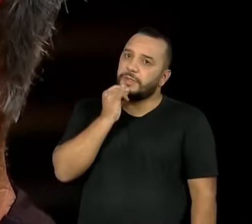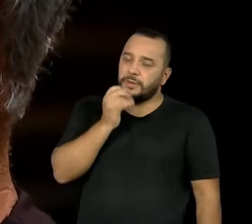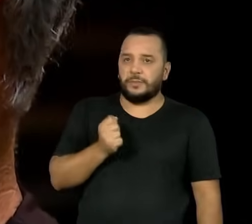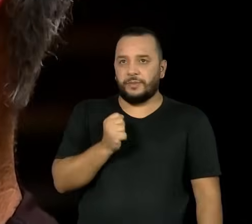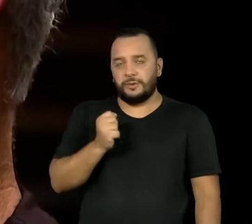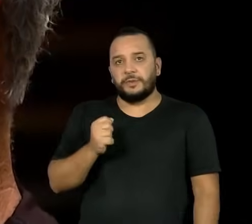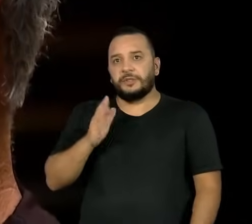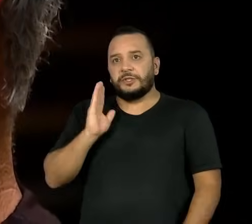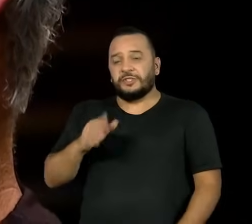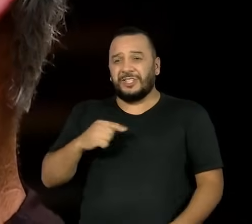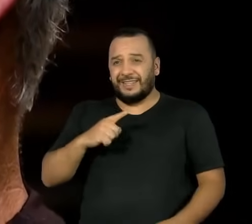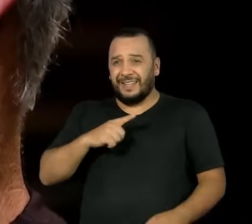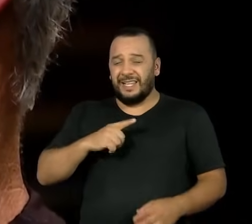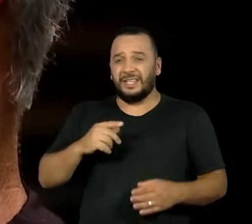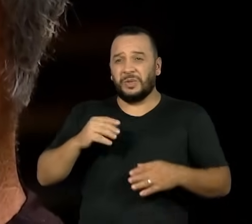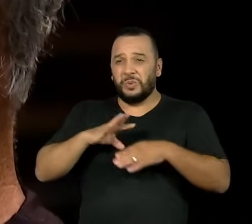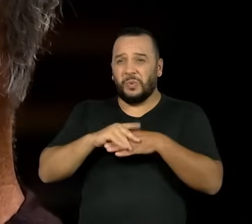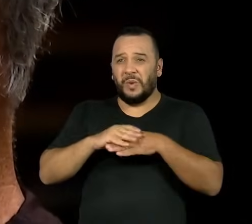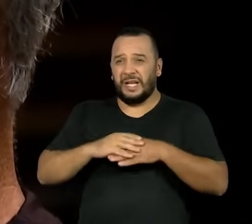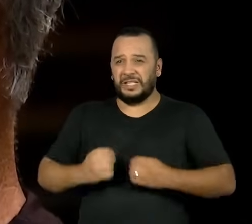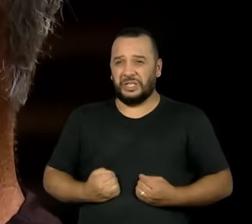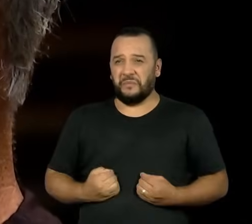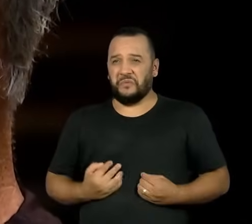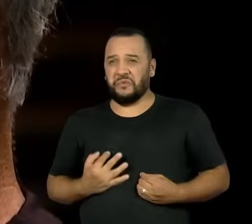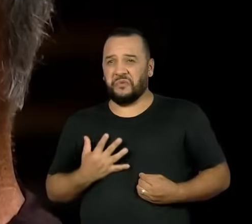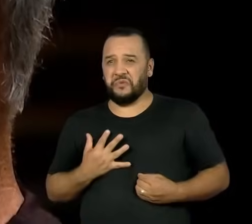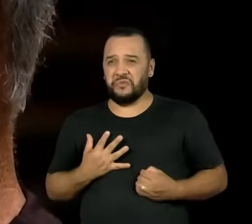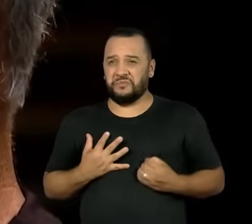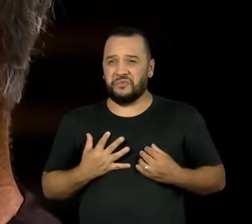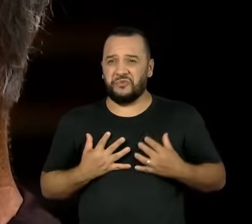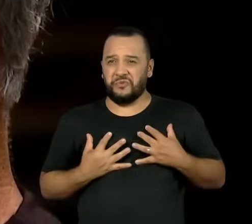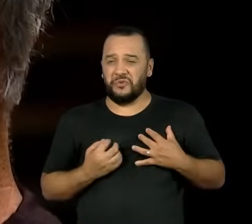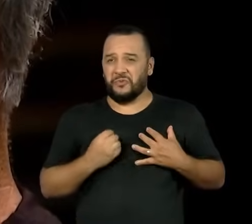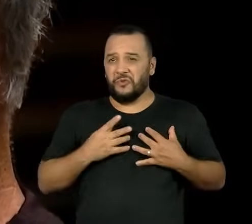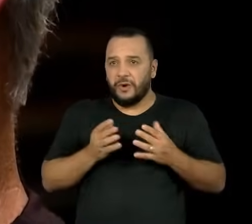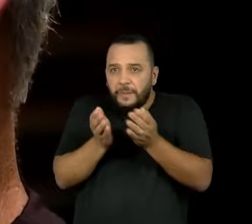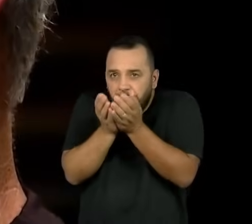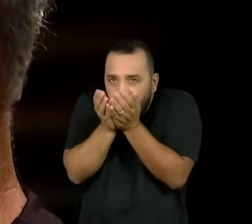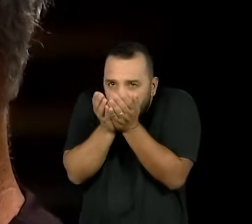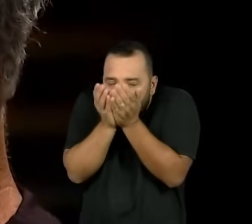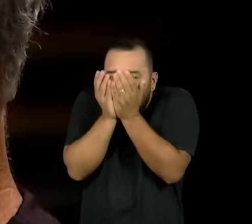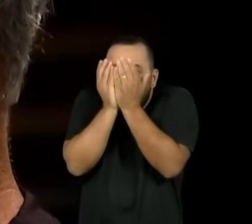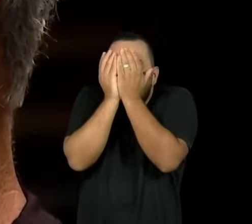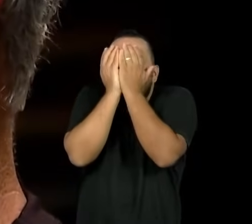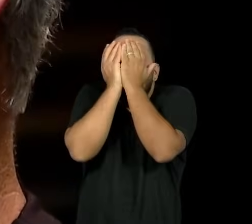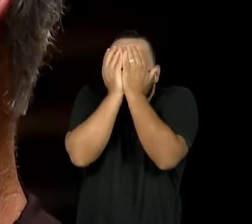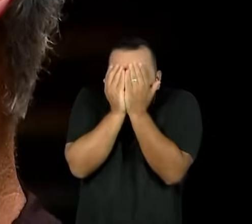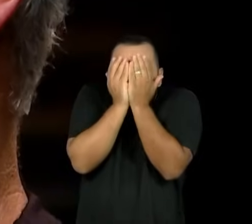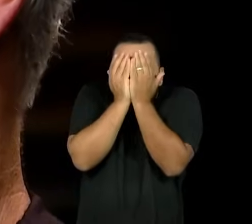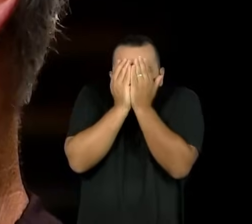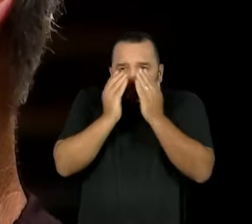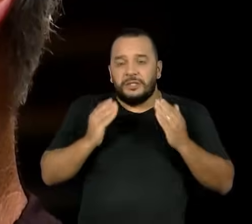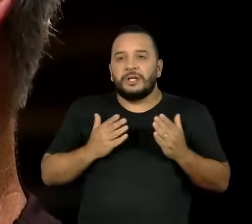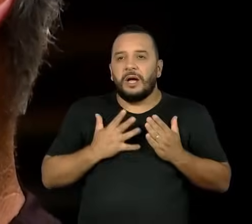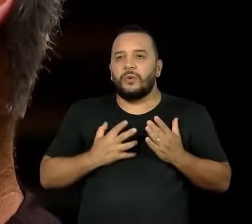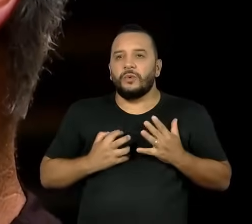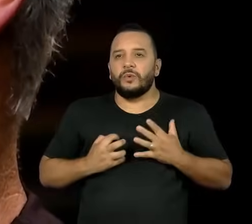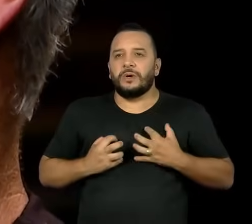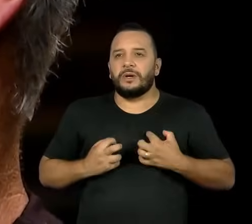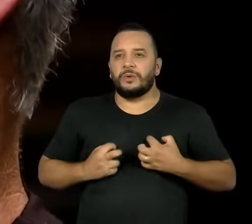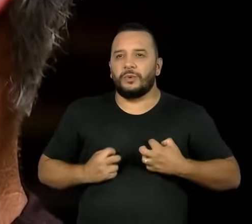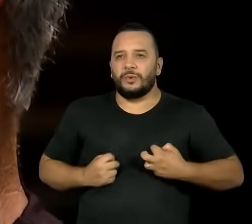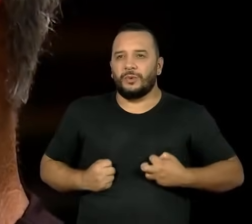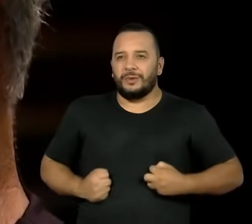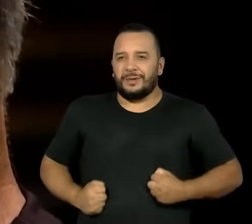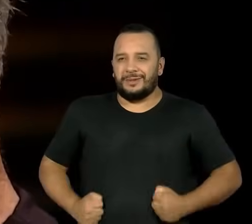de inflamação. Então, a gente vê que a ayahuasca, ela reduz moléculas que estão associadas à inflamação. A gente